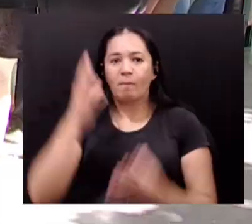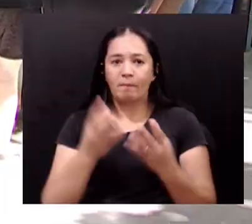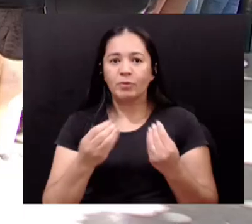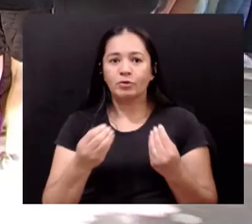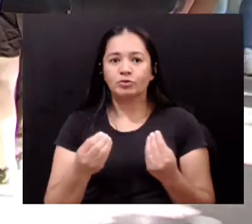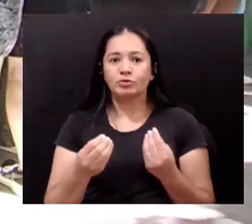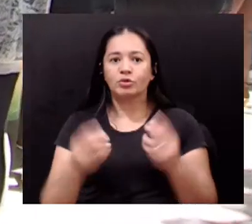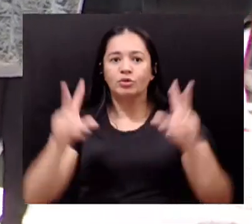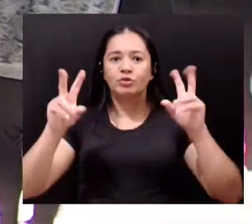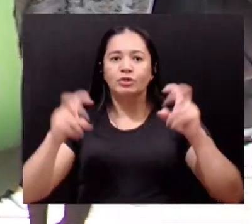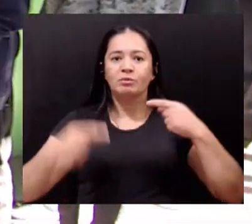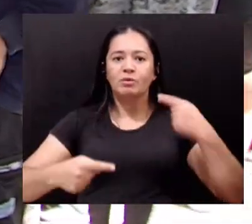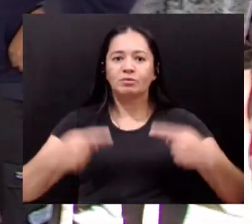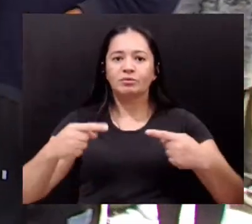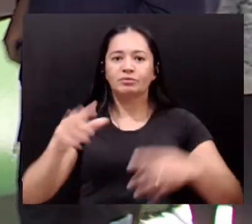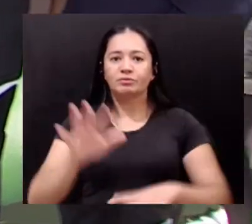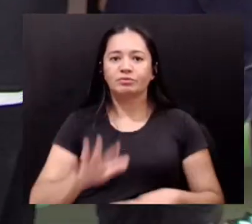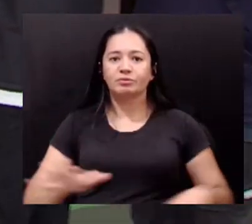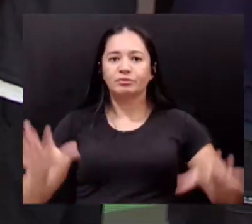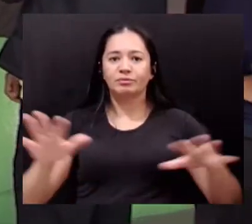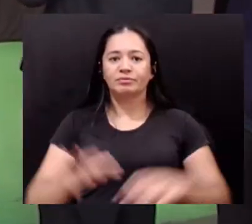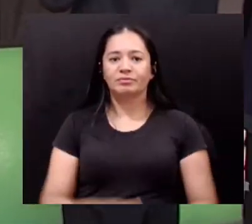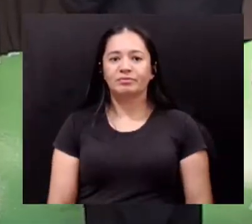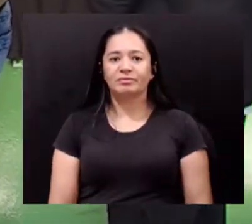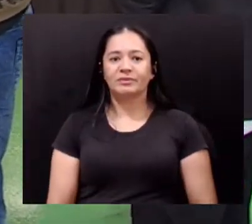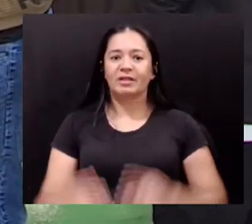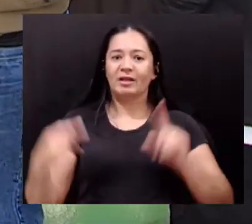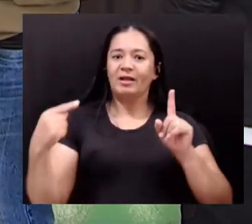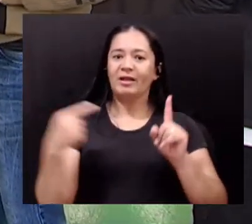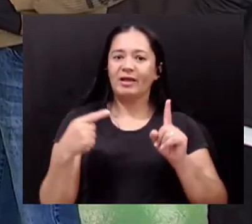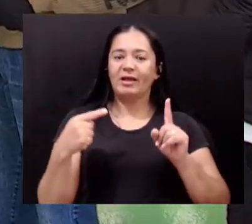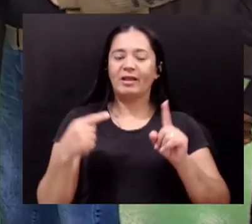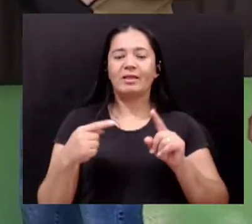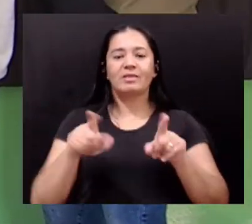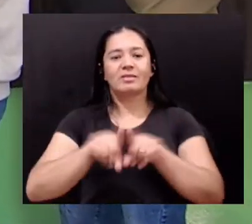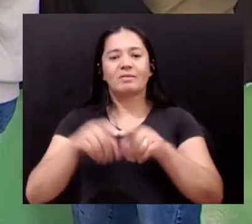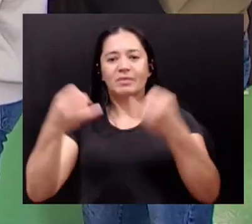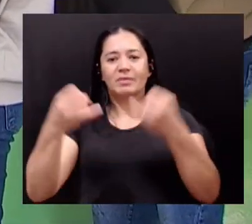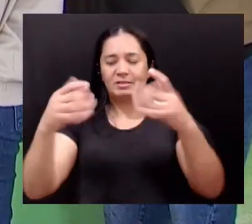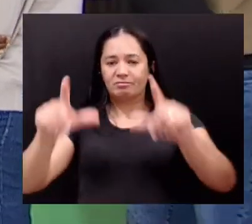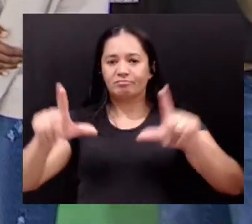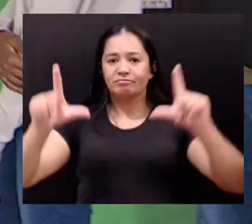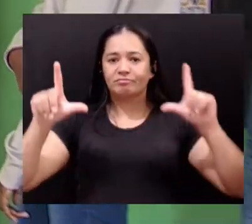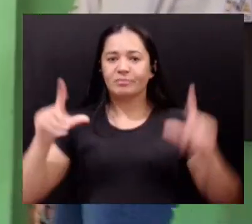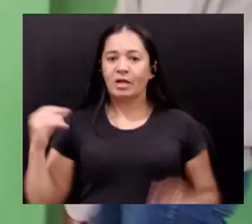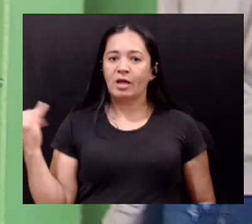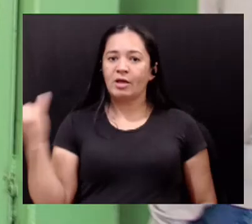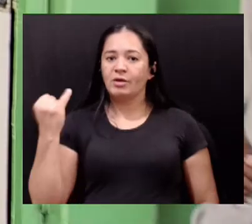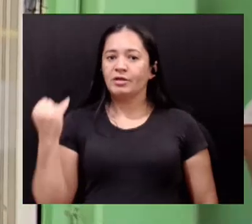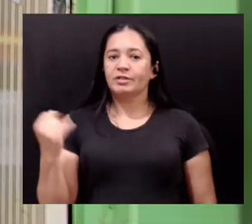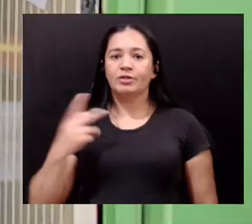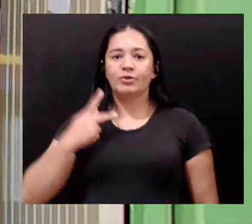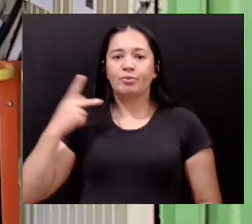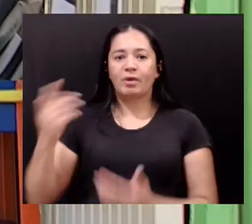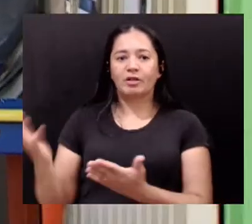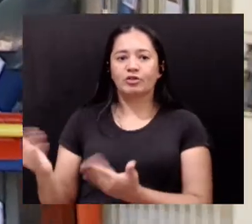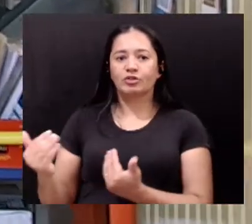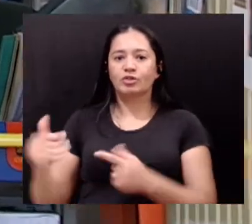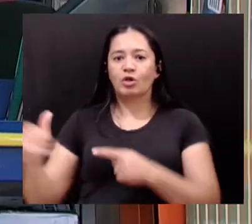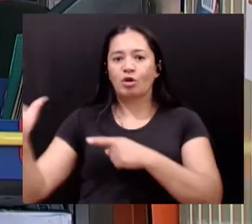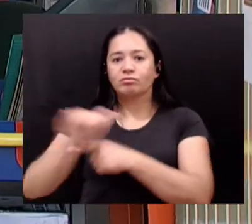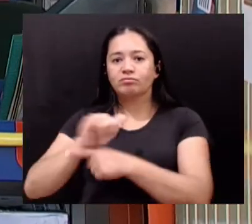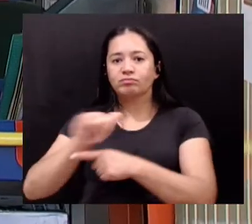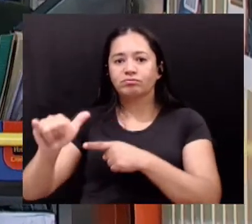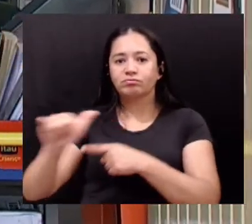geral. Gabriela ainda destaca a importância do Parlamento Jovem como ferramenta de